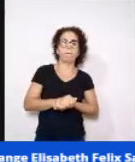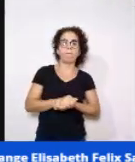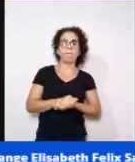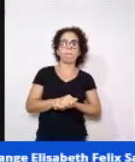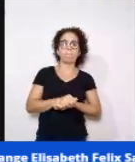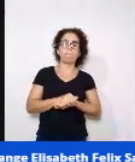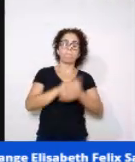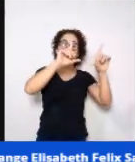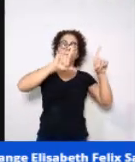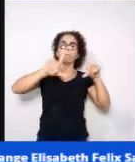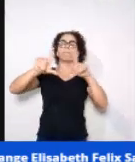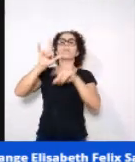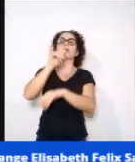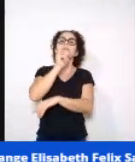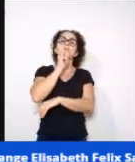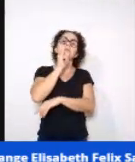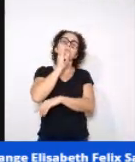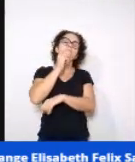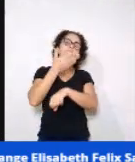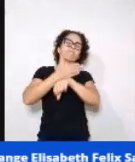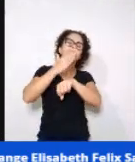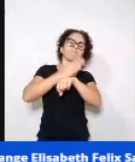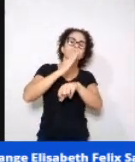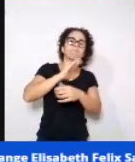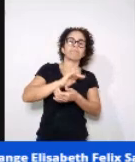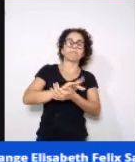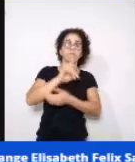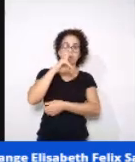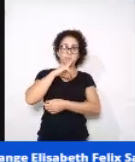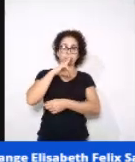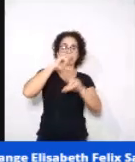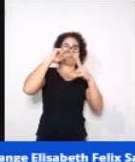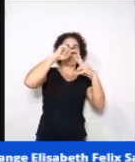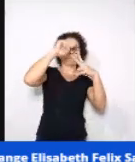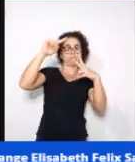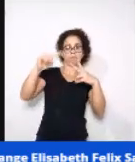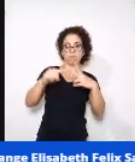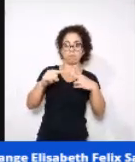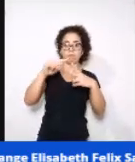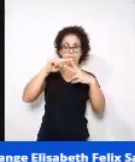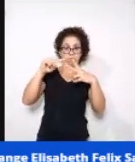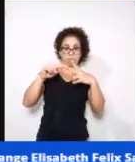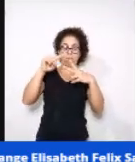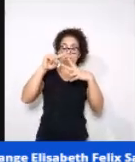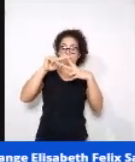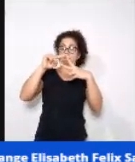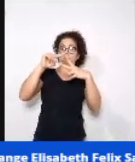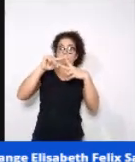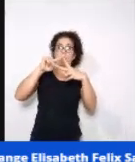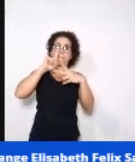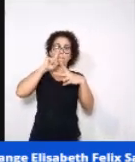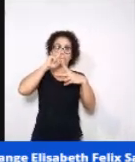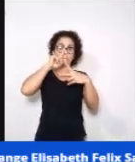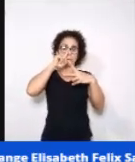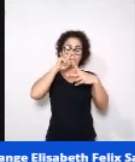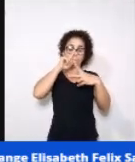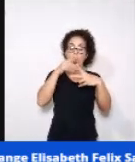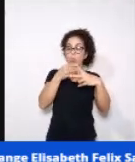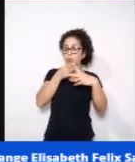Alguns exemplos práticos. Tem 2 exemplos que eu trouxe aqui para vocês, né? Uma situação de perigo, por exemplo. O menininho está na